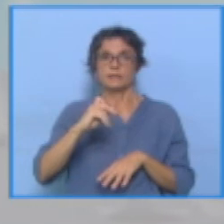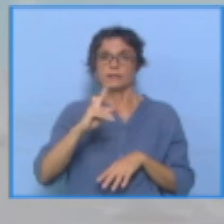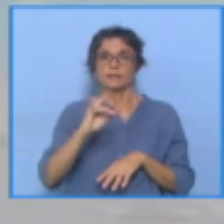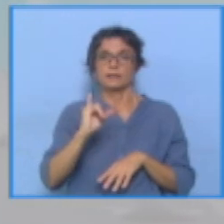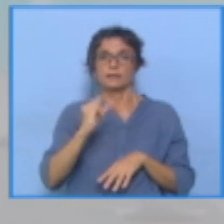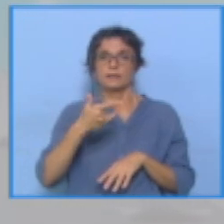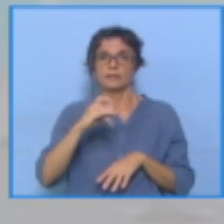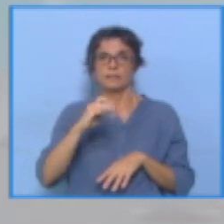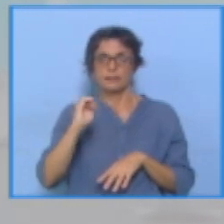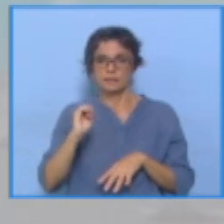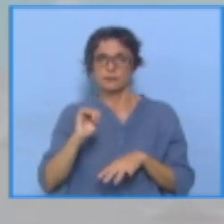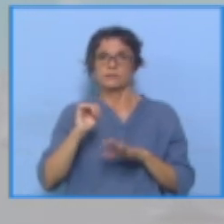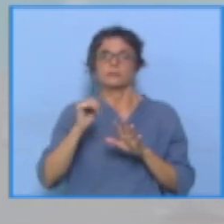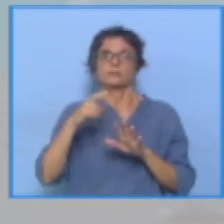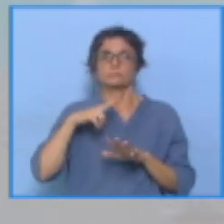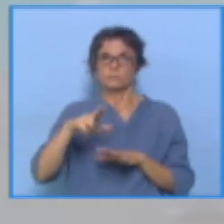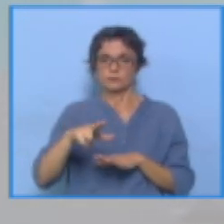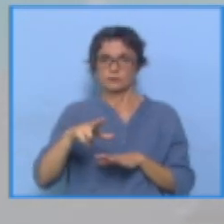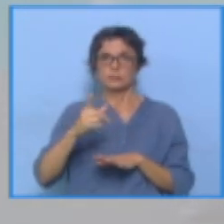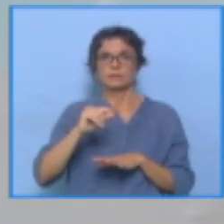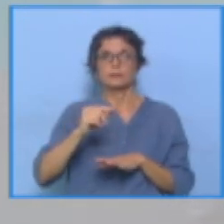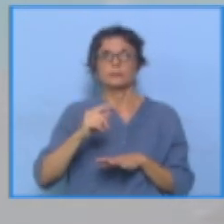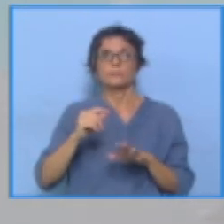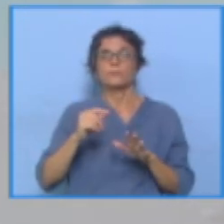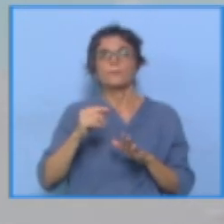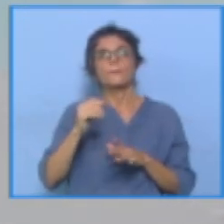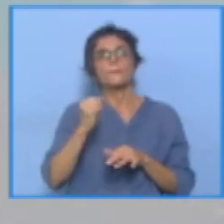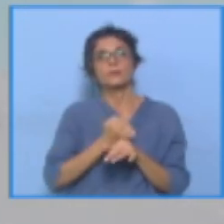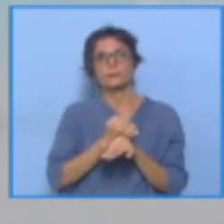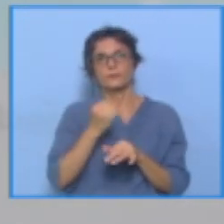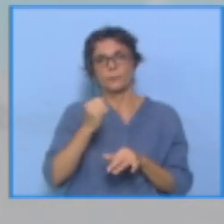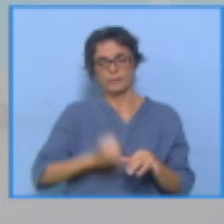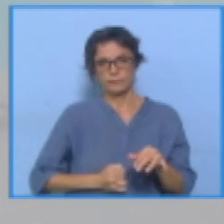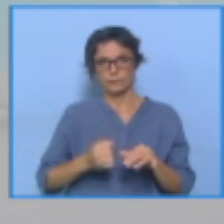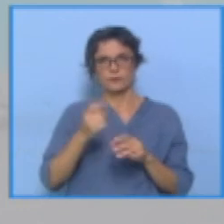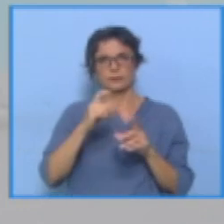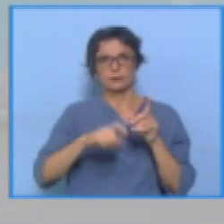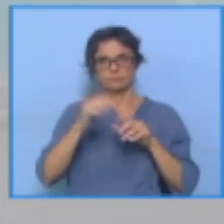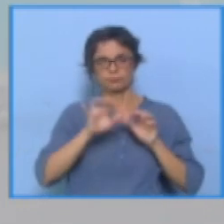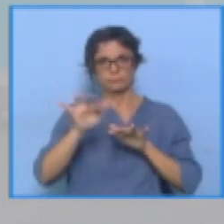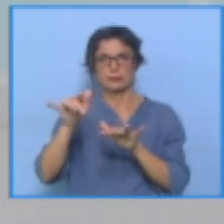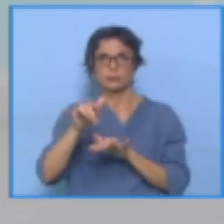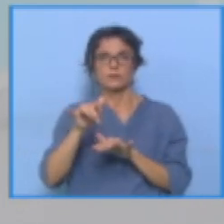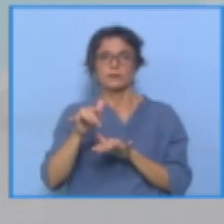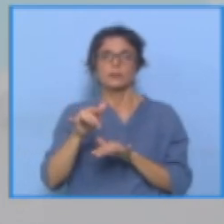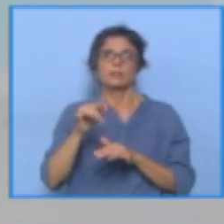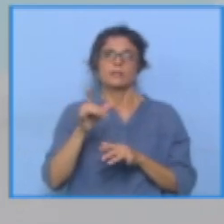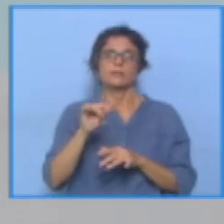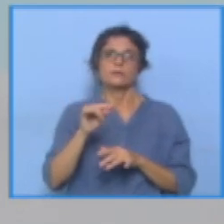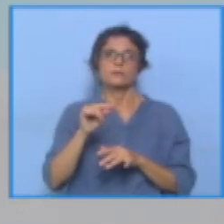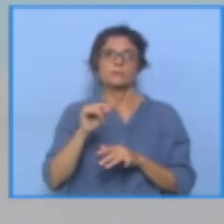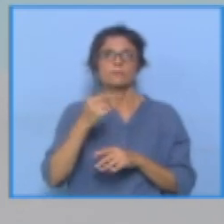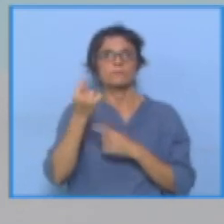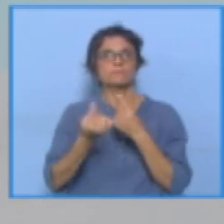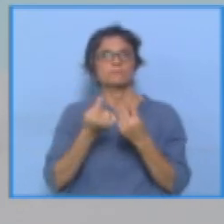presidente da Caritas Portuguesa, e a Eugénia Quaresma, da Obra Católica para as Migrações. E contámos também com a participação de algumas